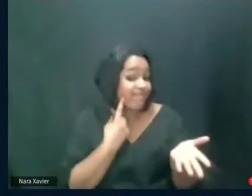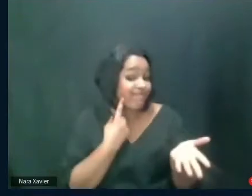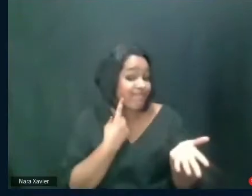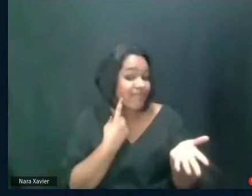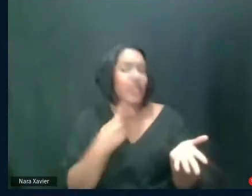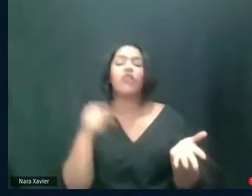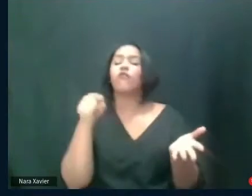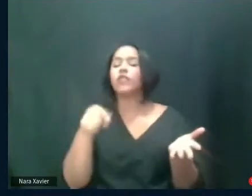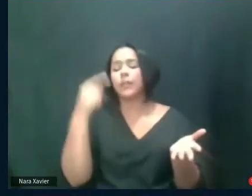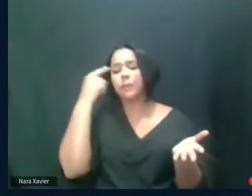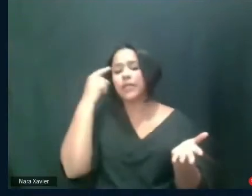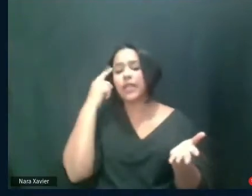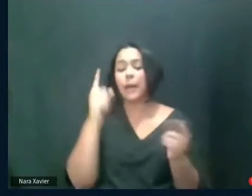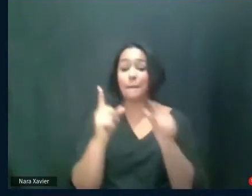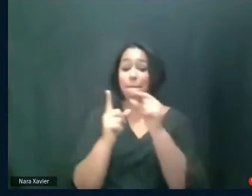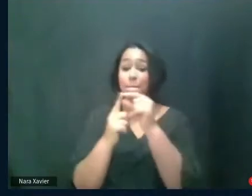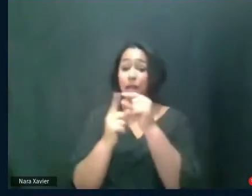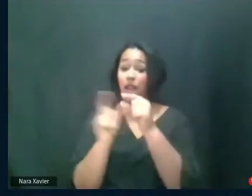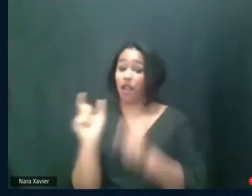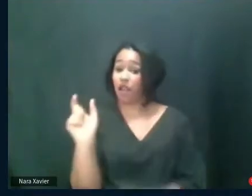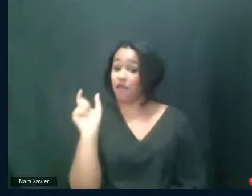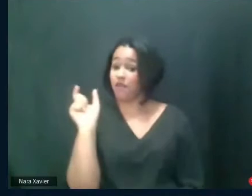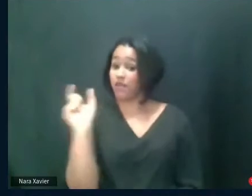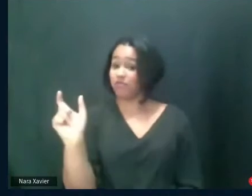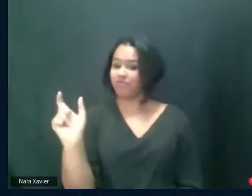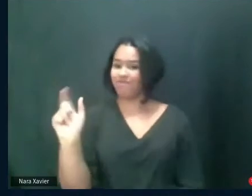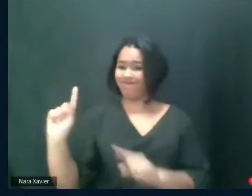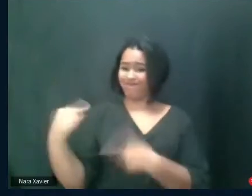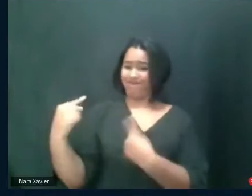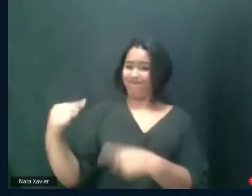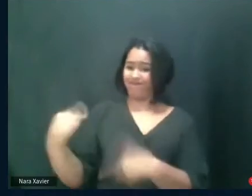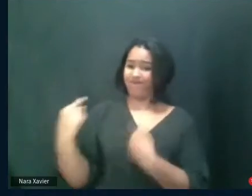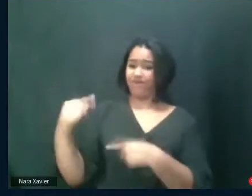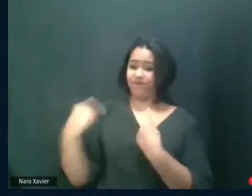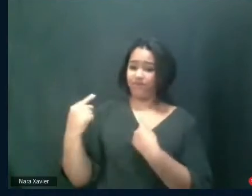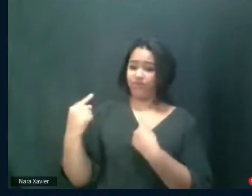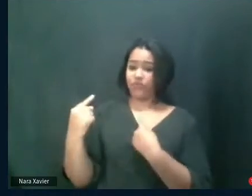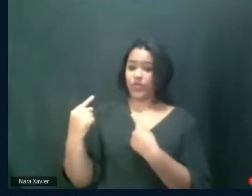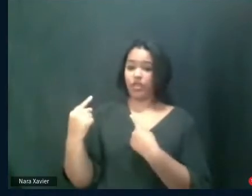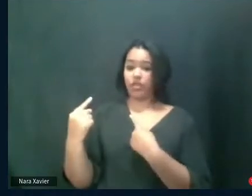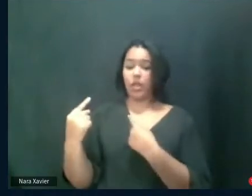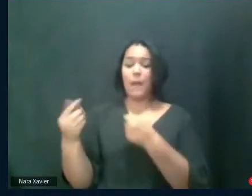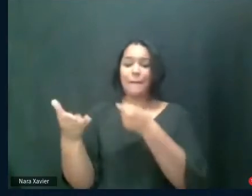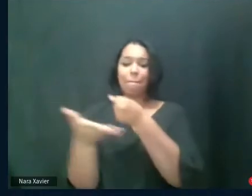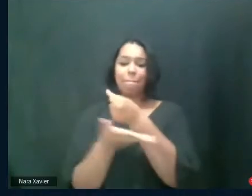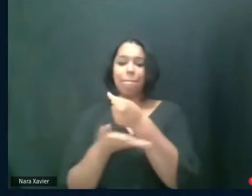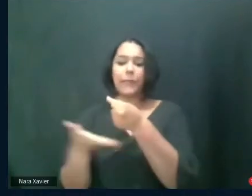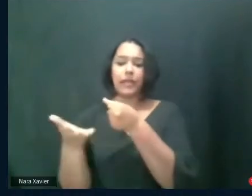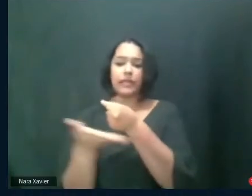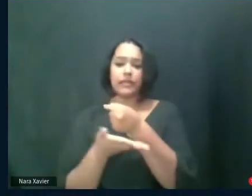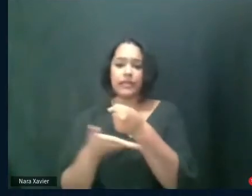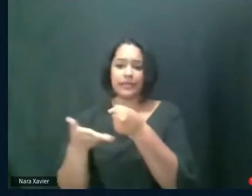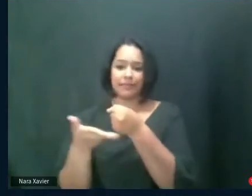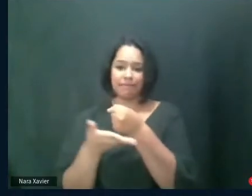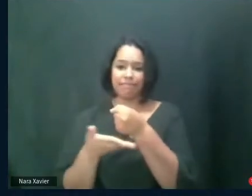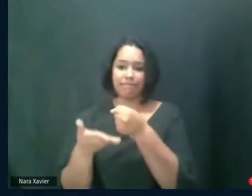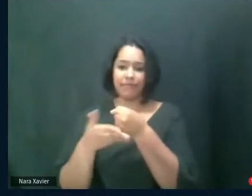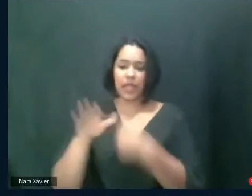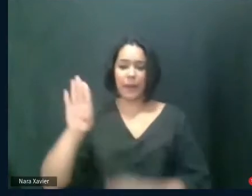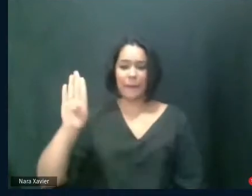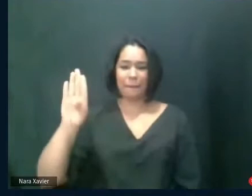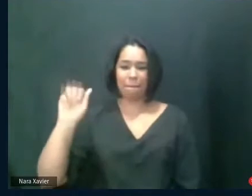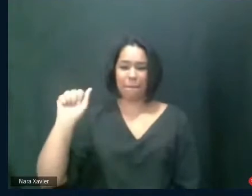que a palavra que mais me incomodou foi a palavra básica, não introdução e interpretação? A